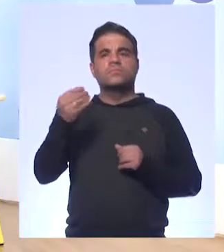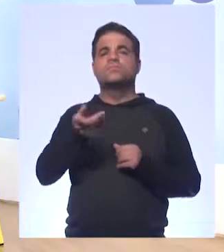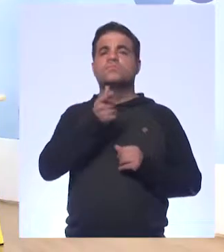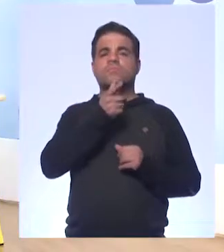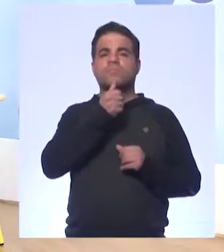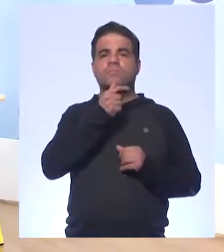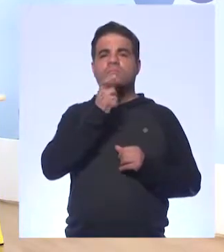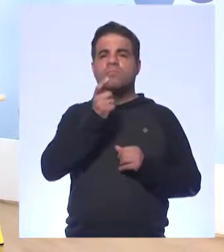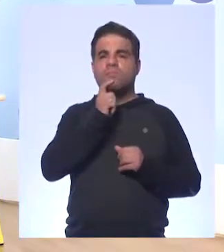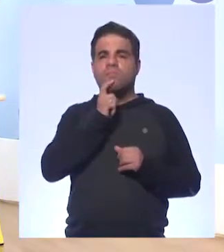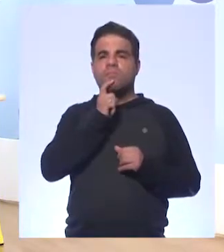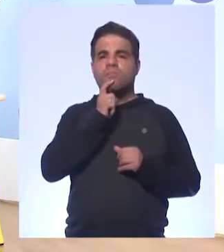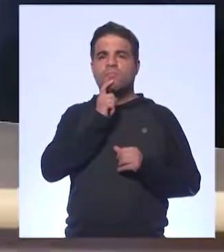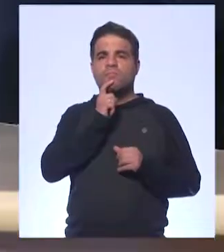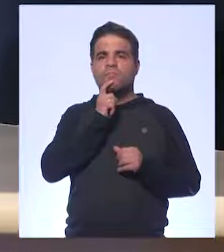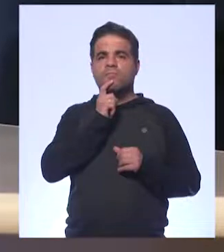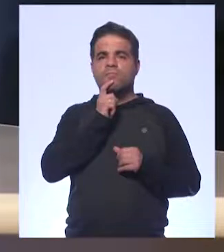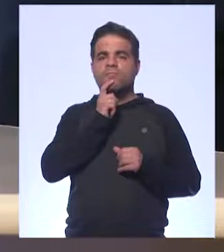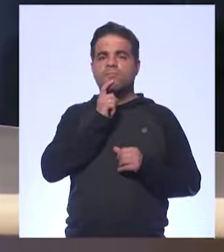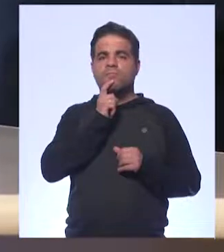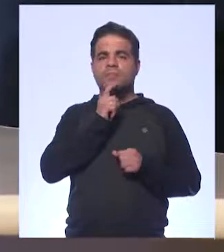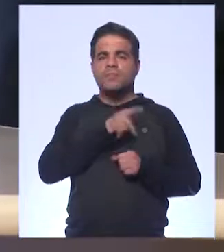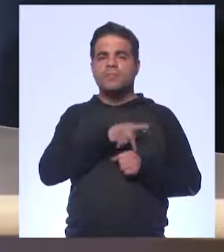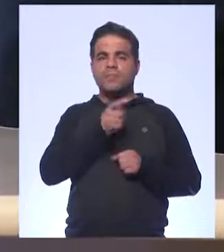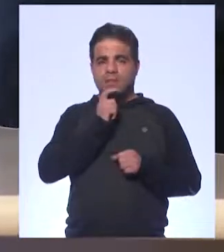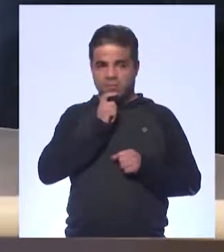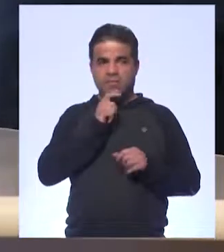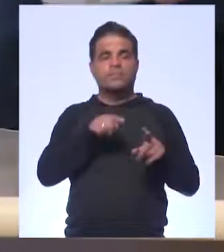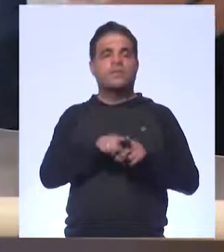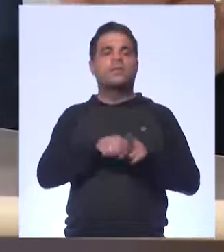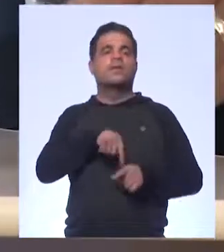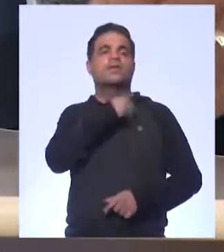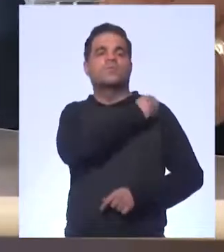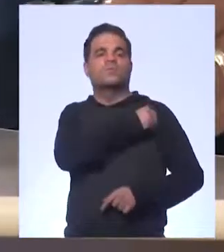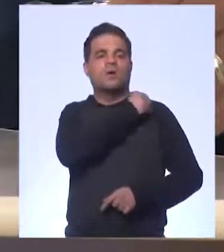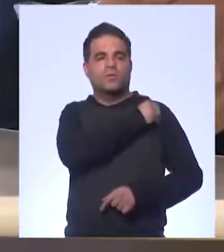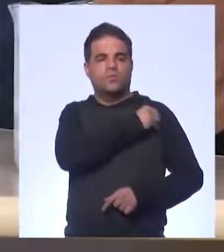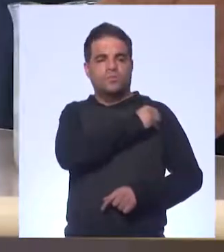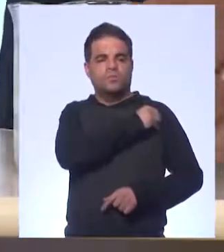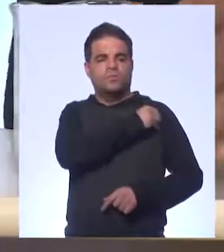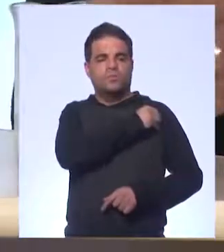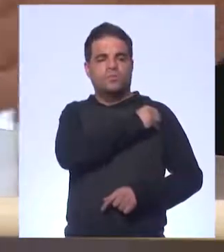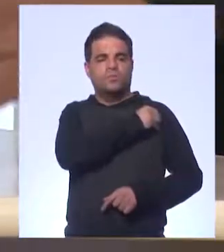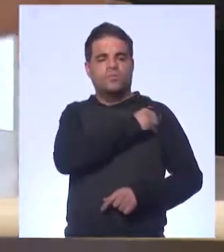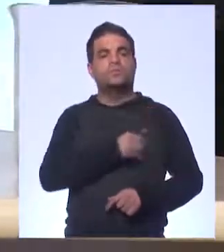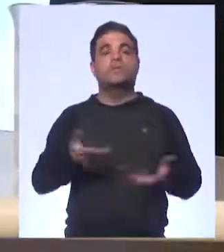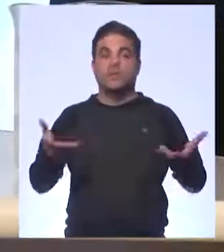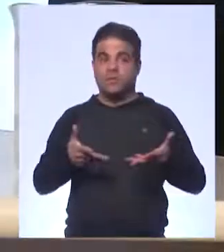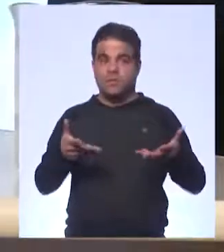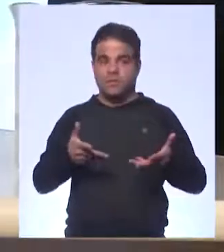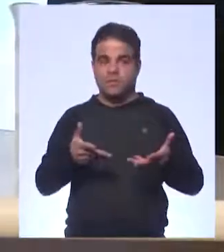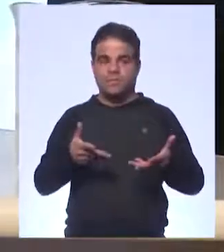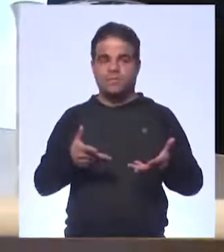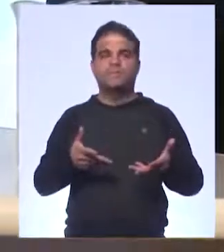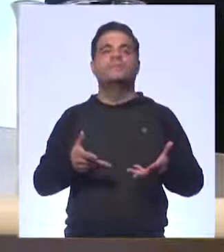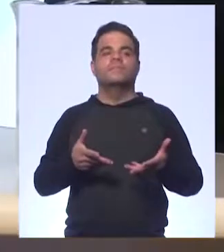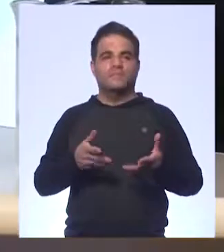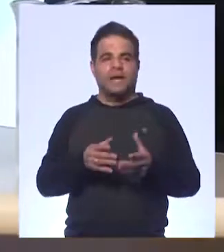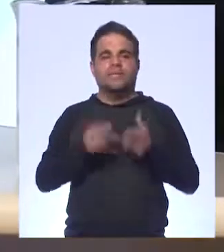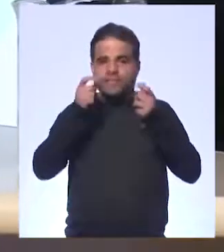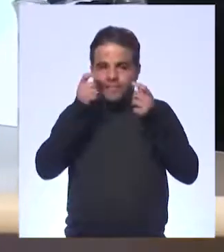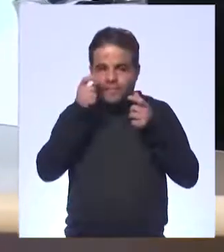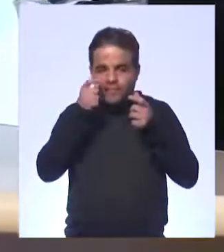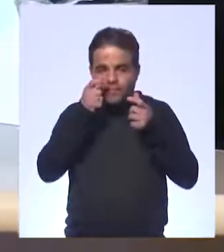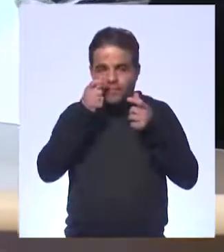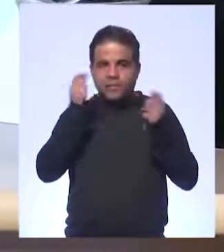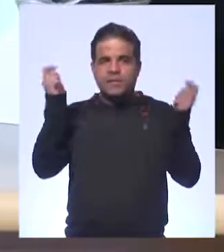gelo aqui no álcool. Aí, né, dá para observar aqui, né, que